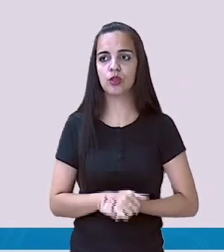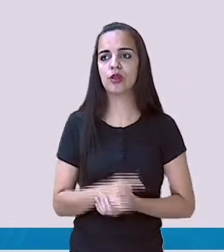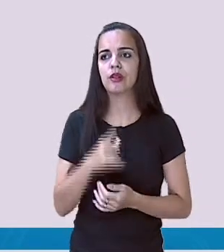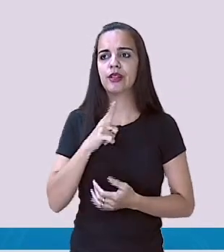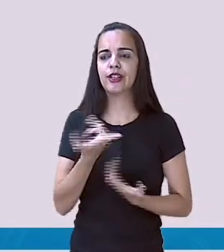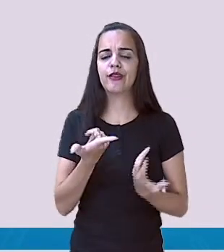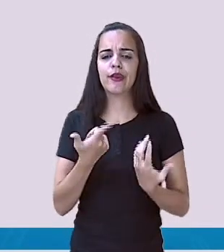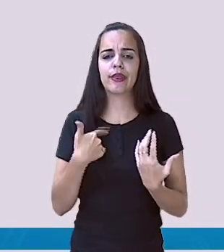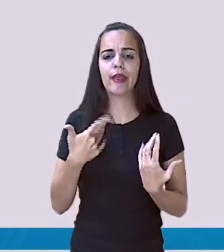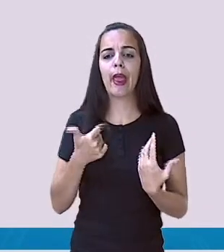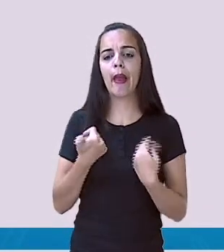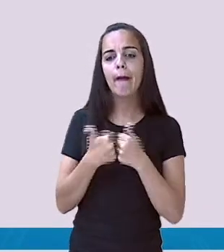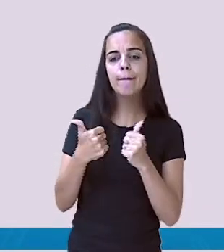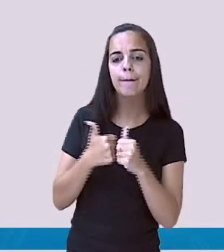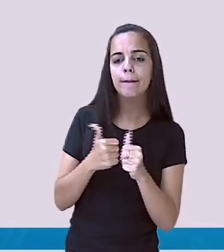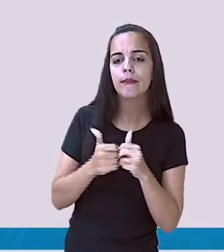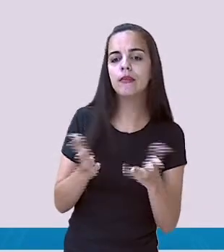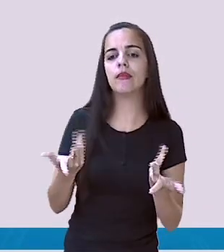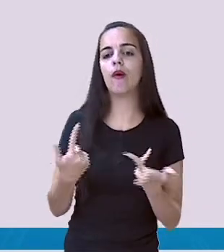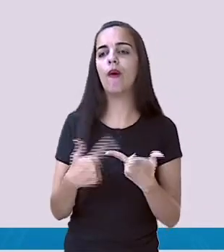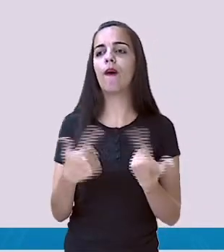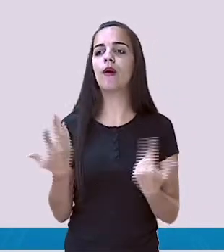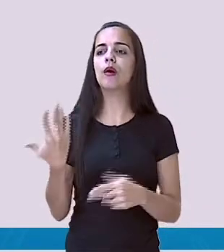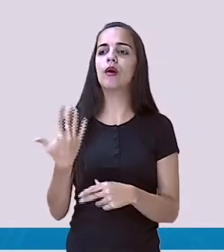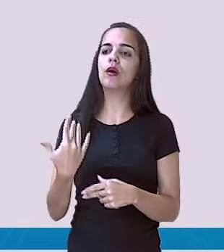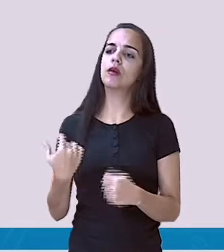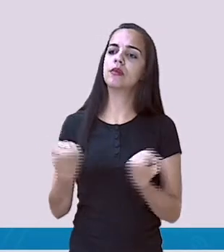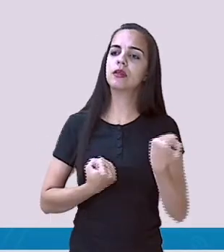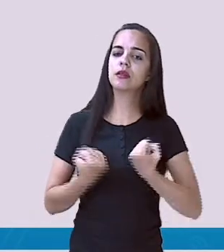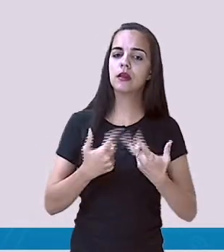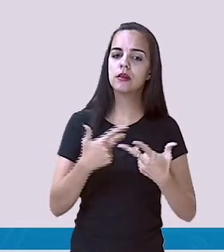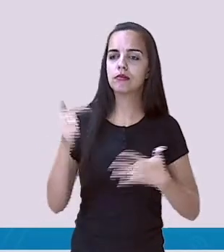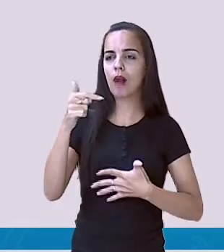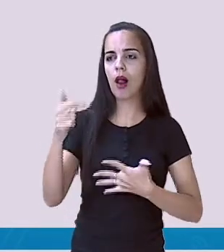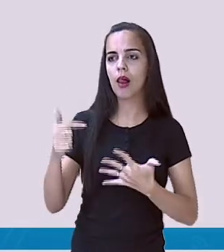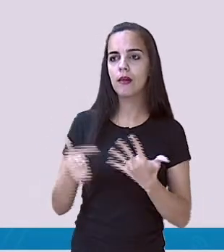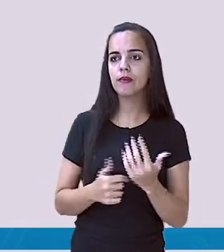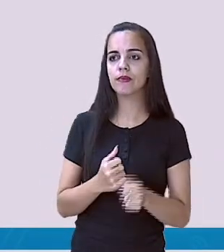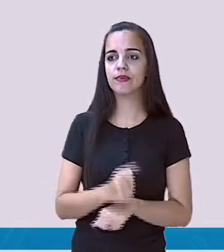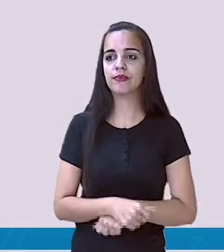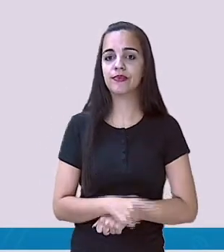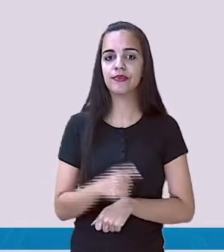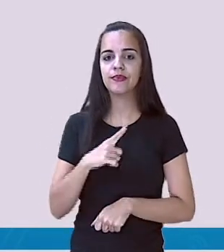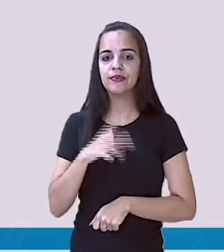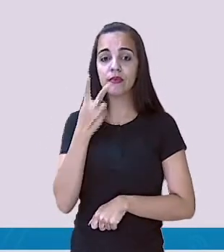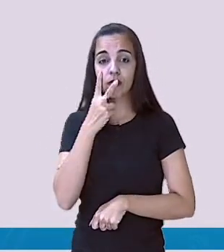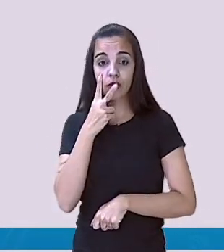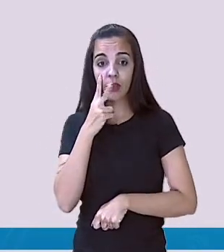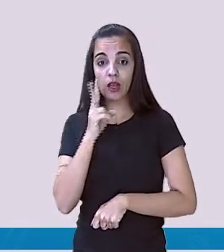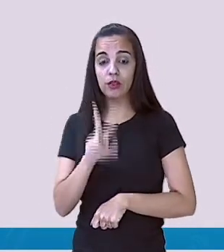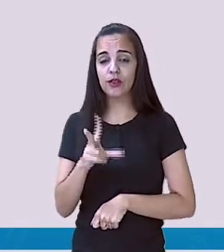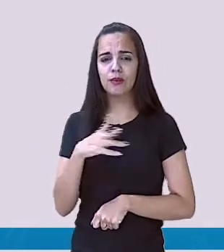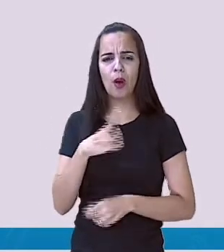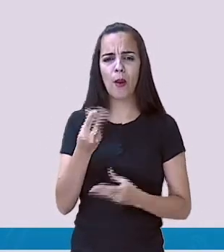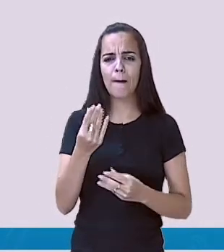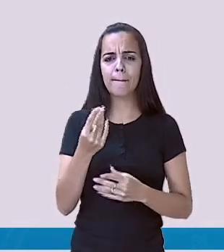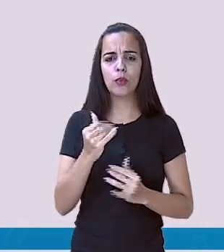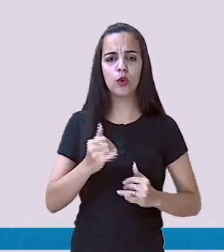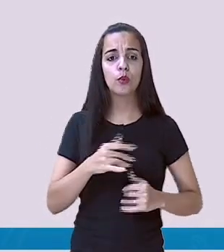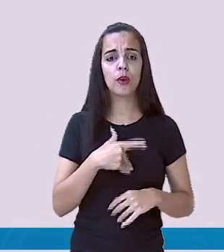transporte coletivo, tem muitas construções, né? A gente não vê muita vegetação,